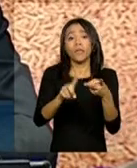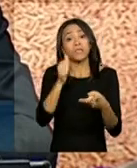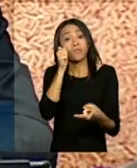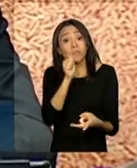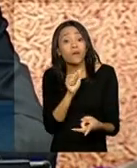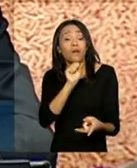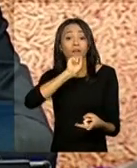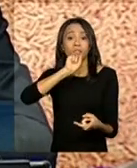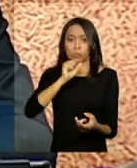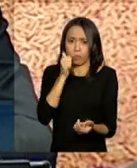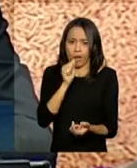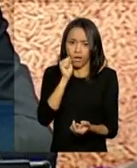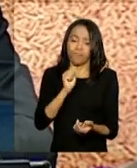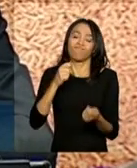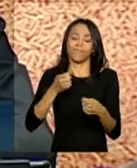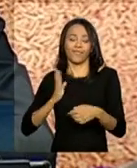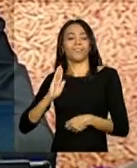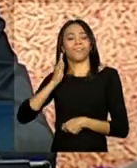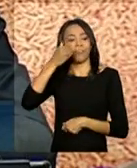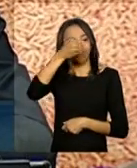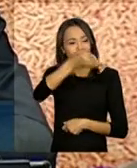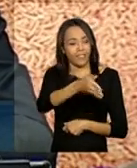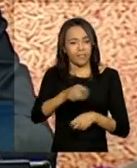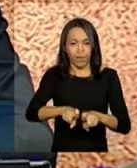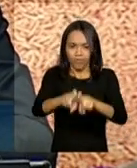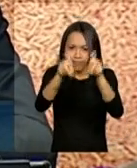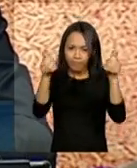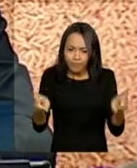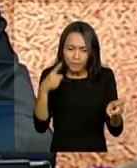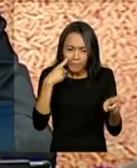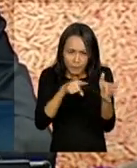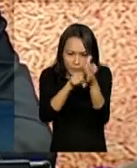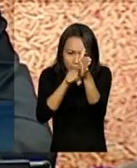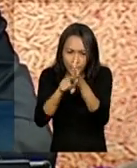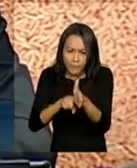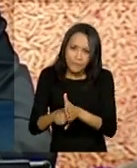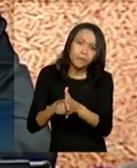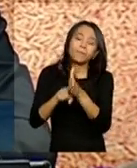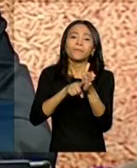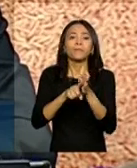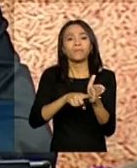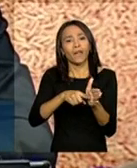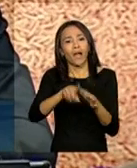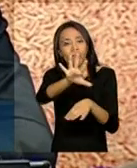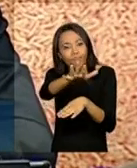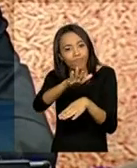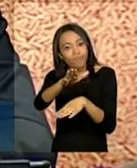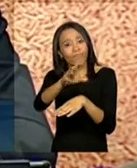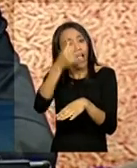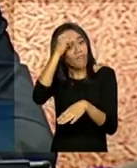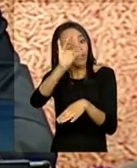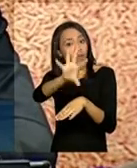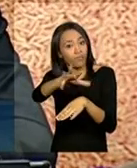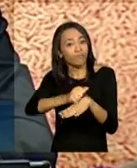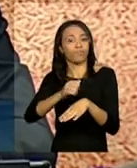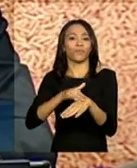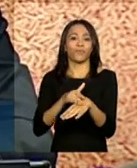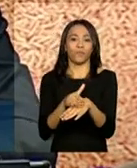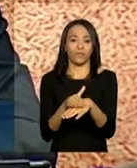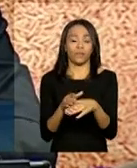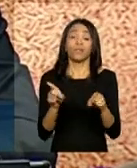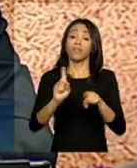mulheres né Para realmente fazer os exames preventivos então nós teremos toda uma campanha eh de de distribuição de